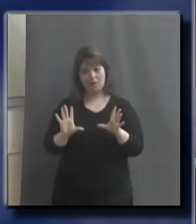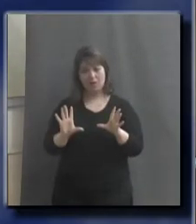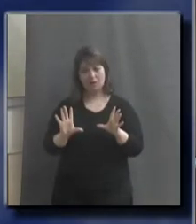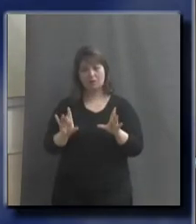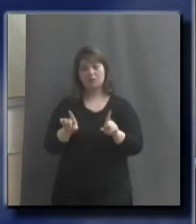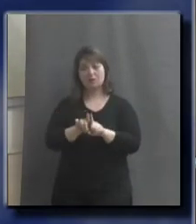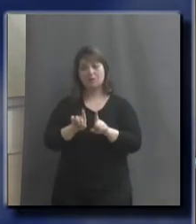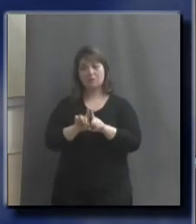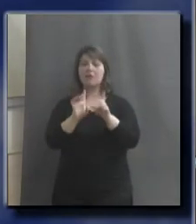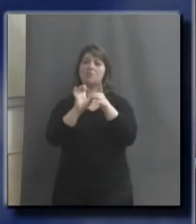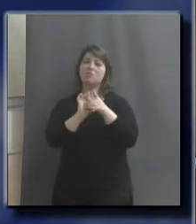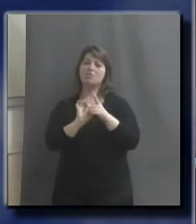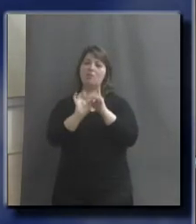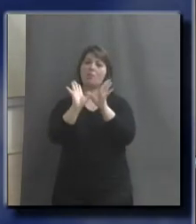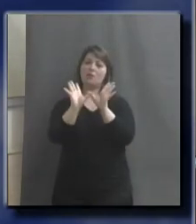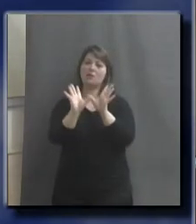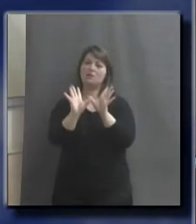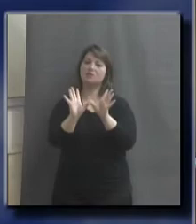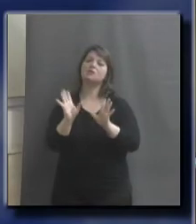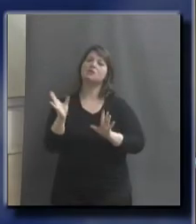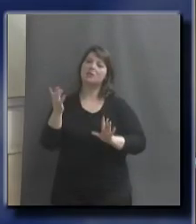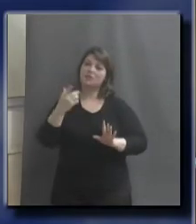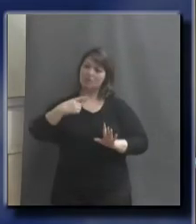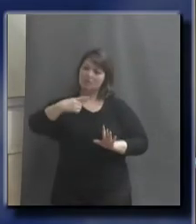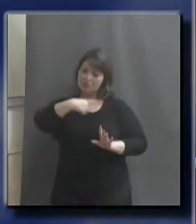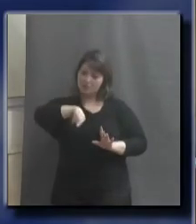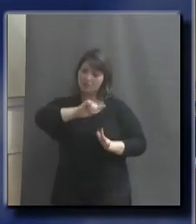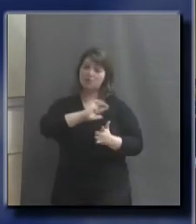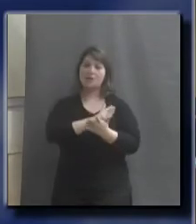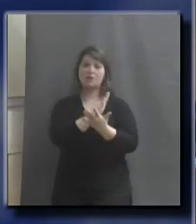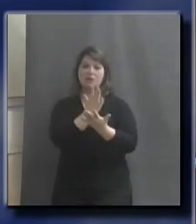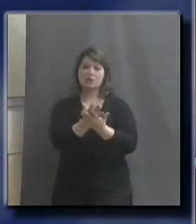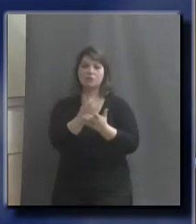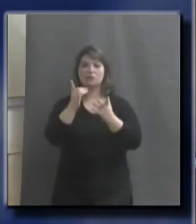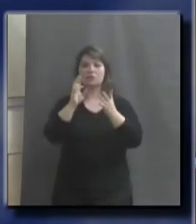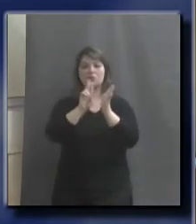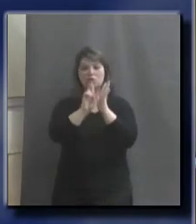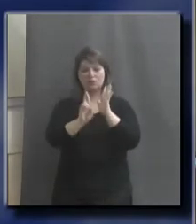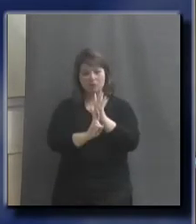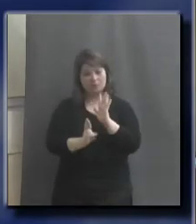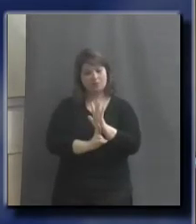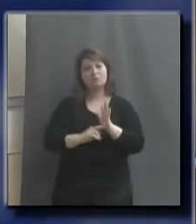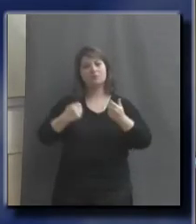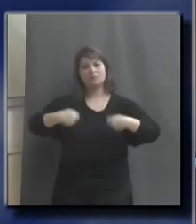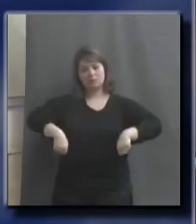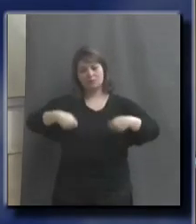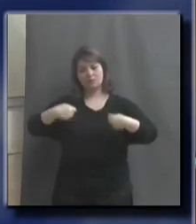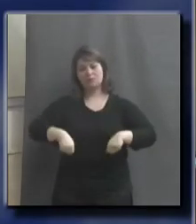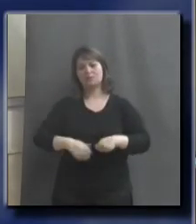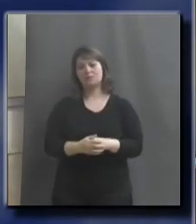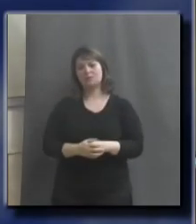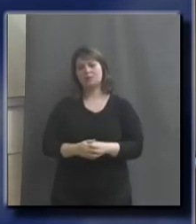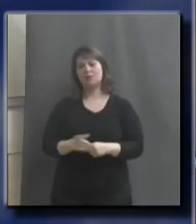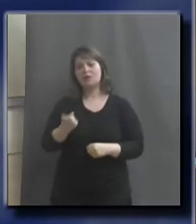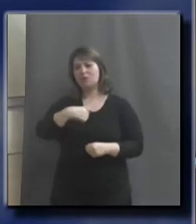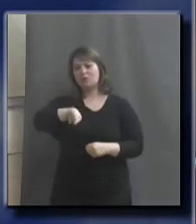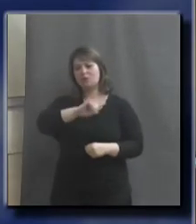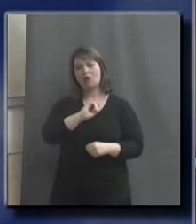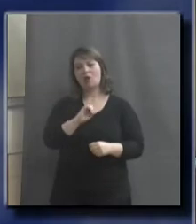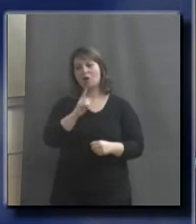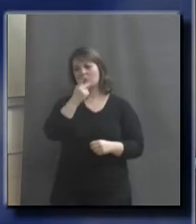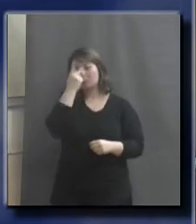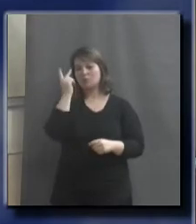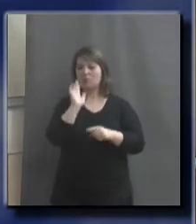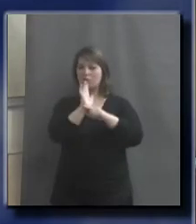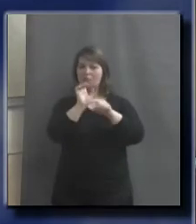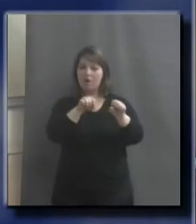da democracia precisam ser, sim, traduzidas em diretrizes para o ensino. Não é possível formar